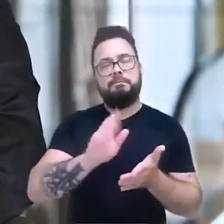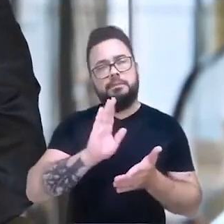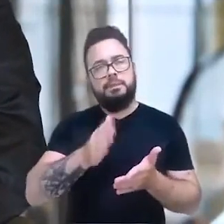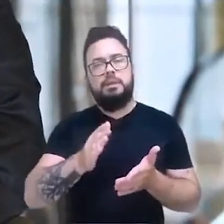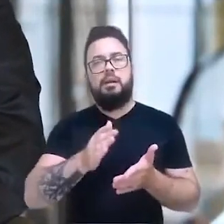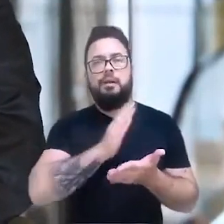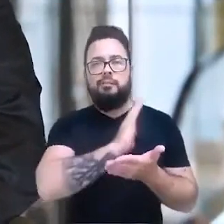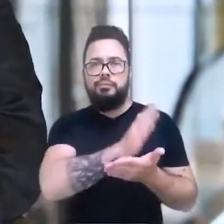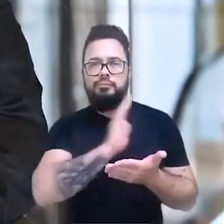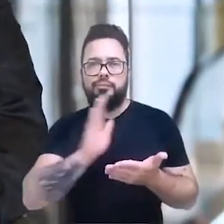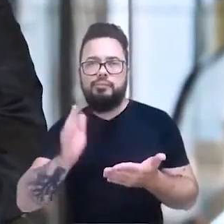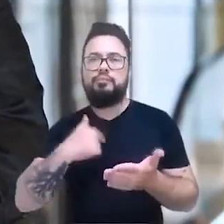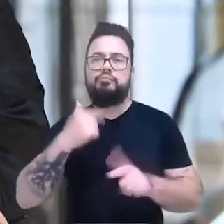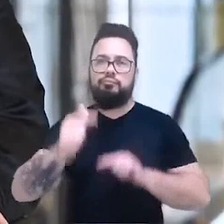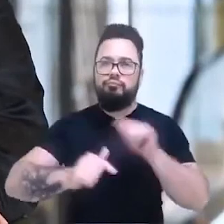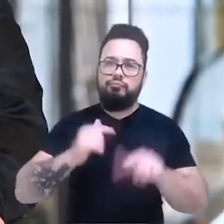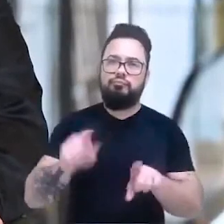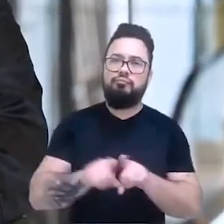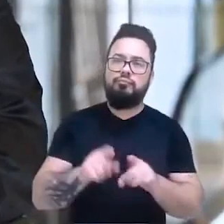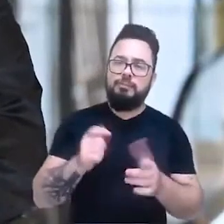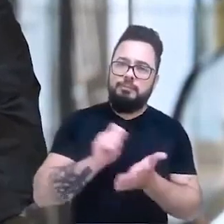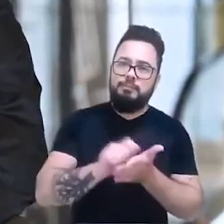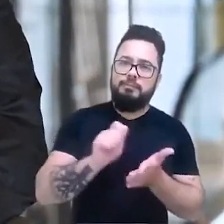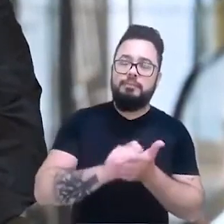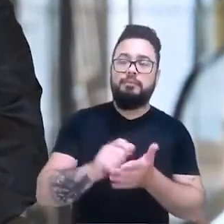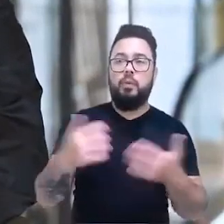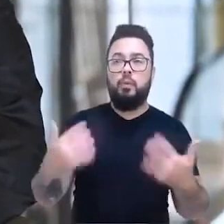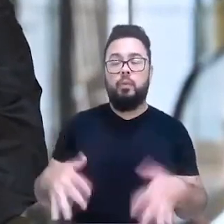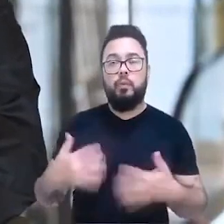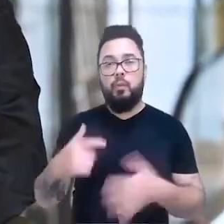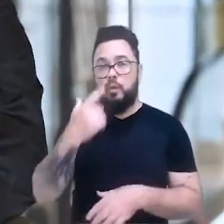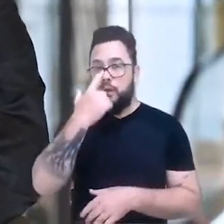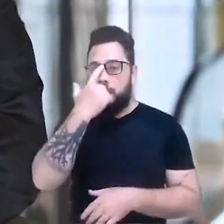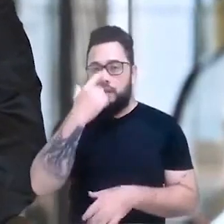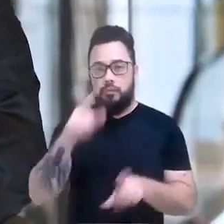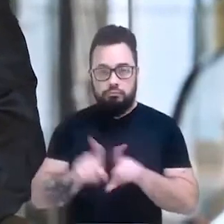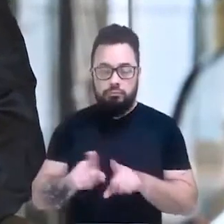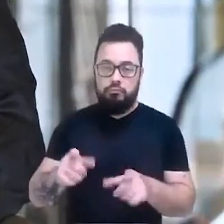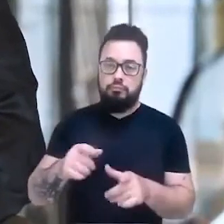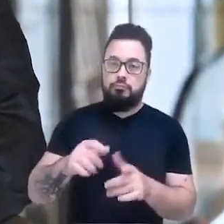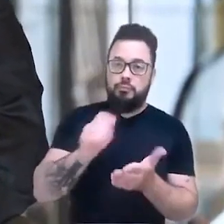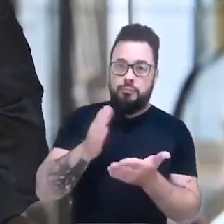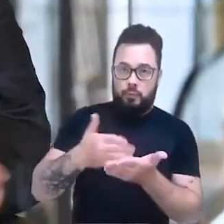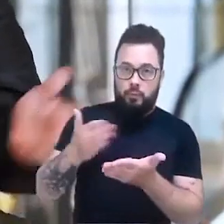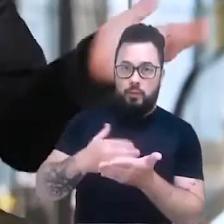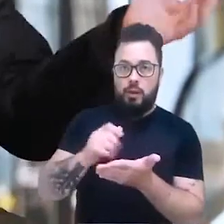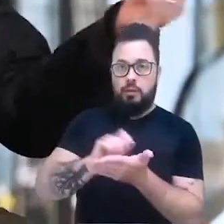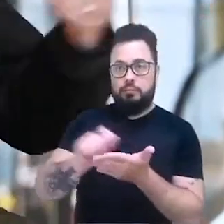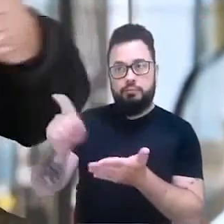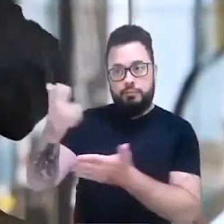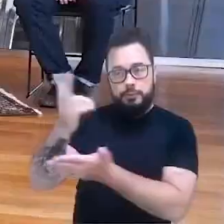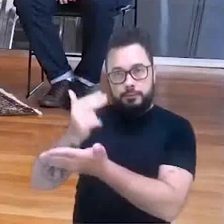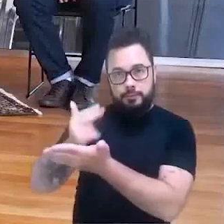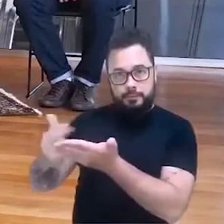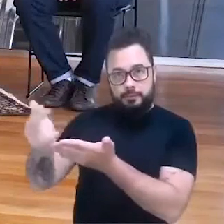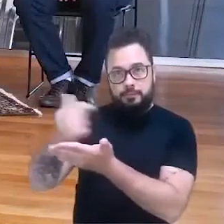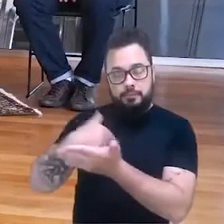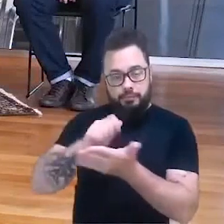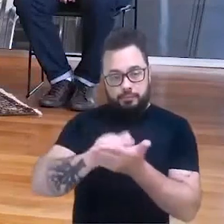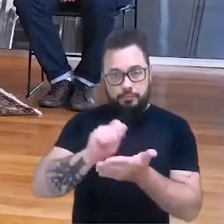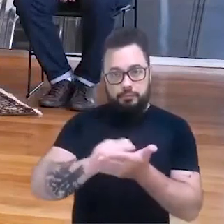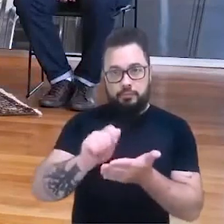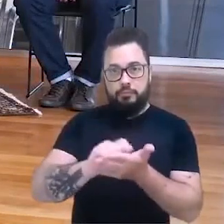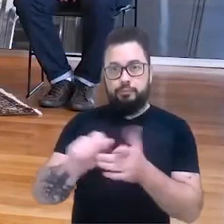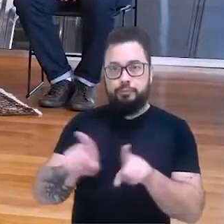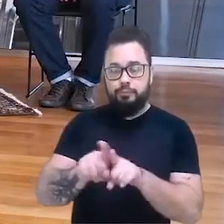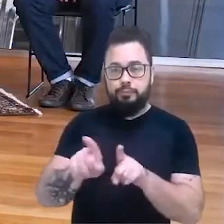vem também. Já tem contrato assinado, já estamos trabalhando nele. É, caramba, fora isso, estou fazendo um livro com o Lourenço lá, que fez os